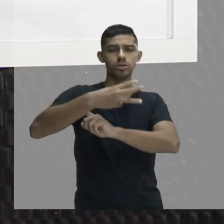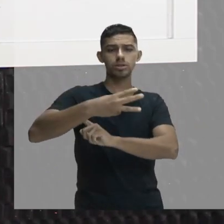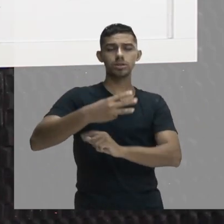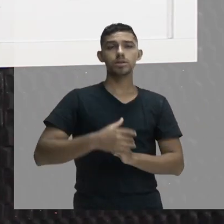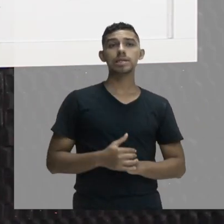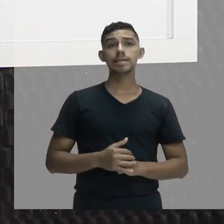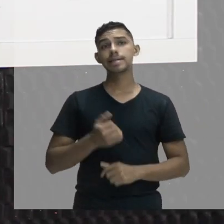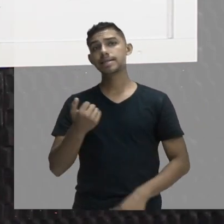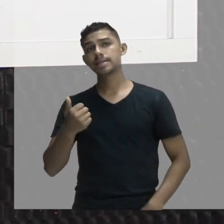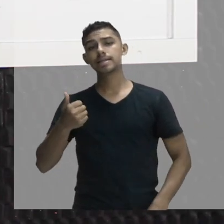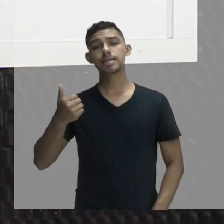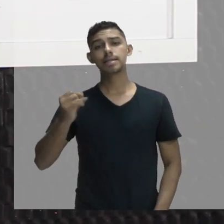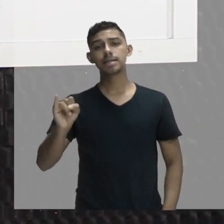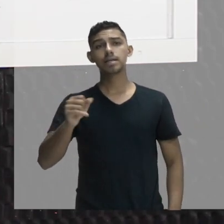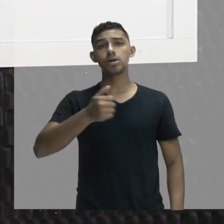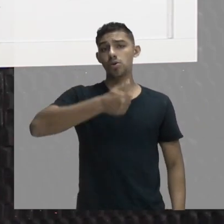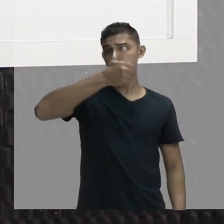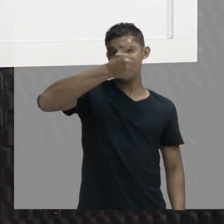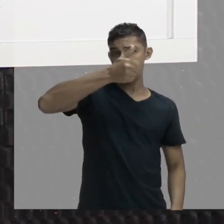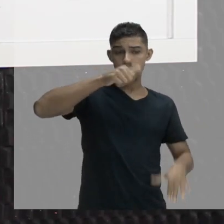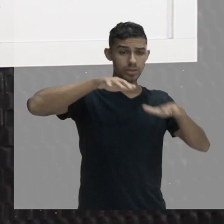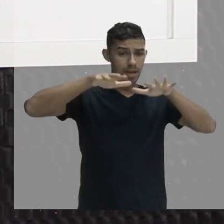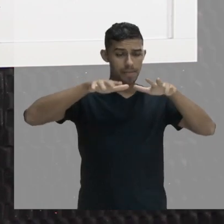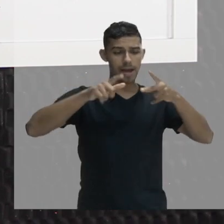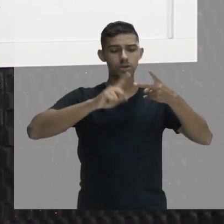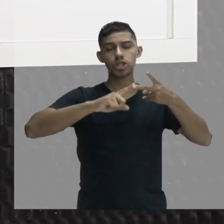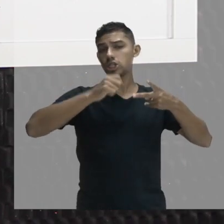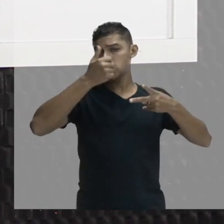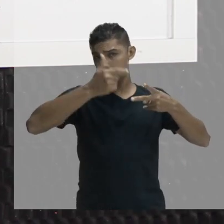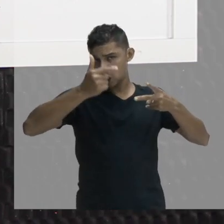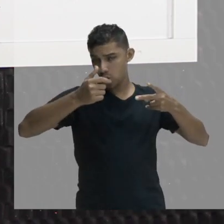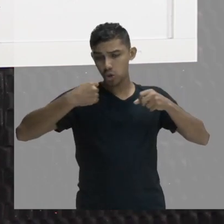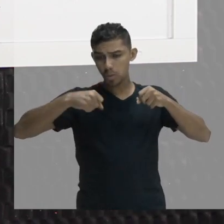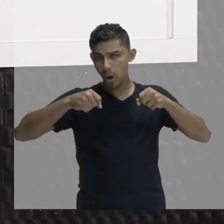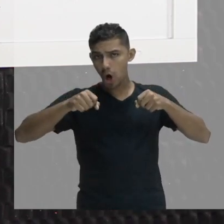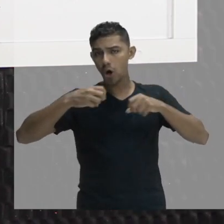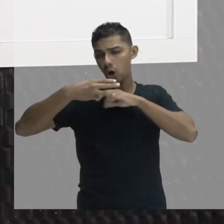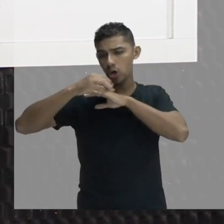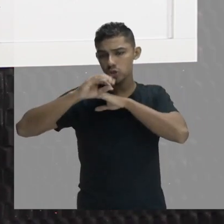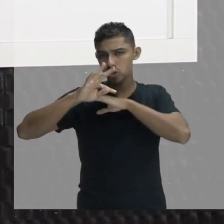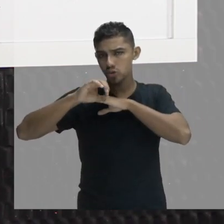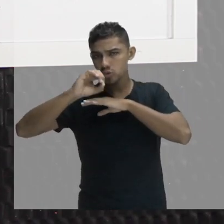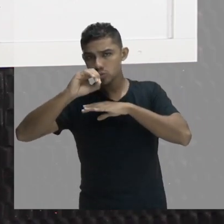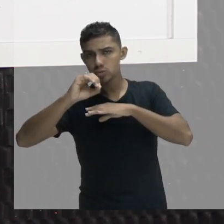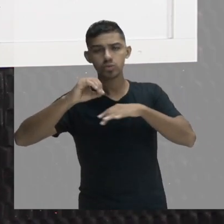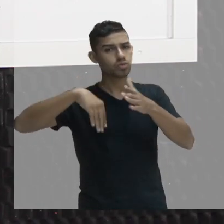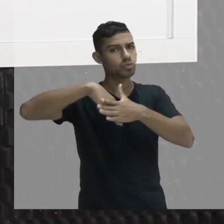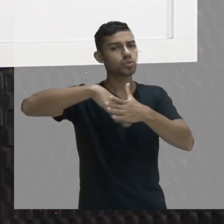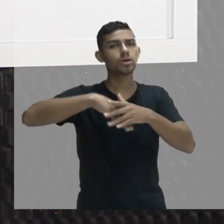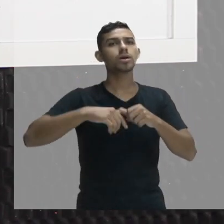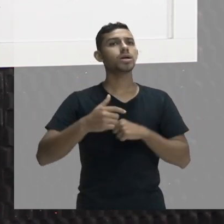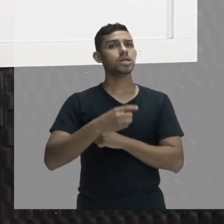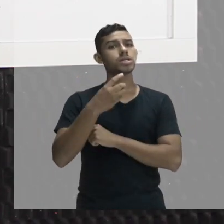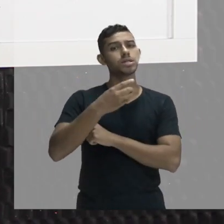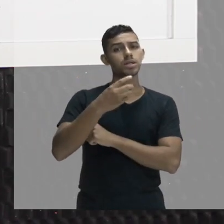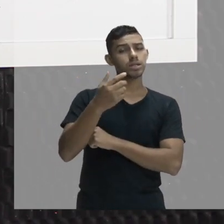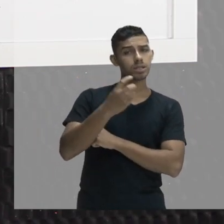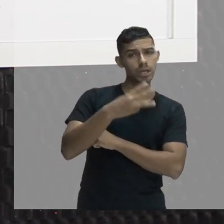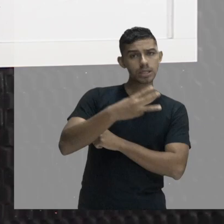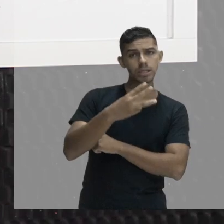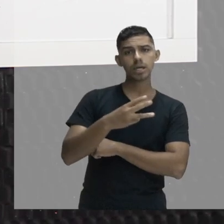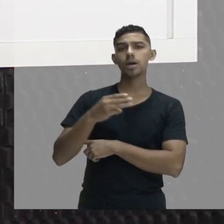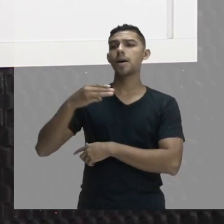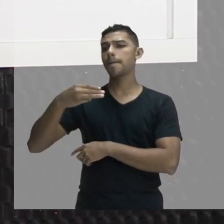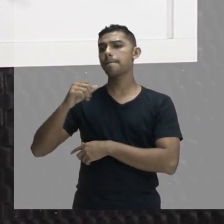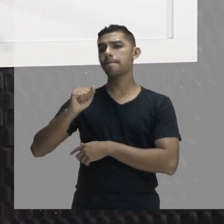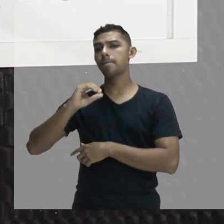Se o primeiro lugar foi Sampaio, o segundo Moto, o terceiro MAC, né? Vai ser diferente do primeiro ser MAC, do segundo ser Moto, do